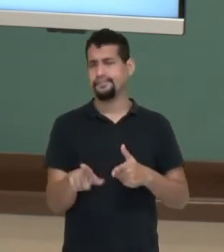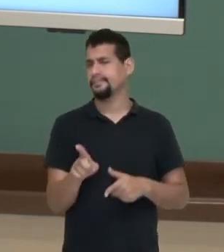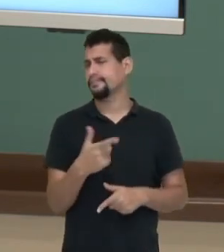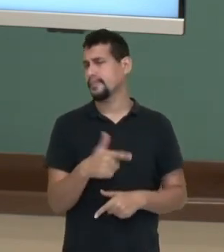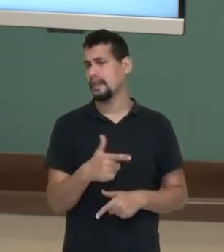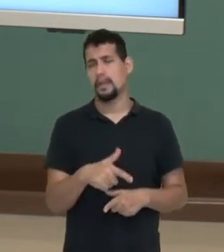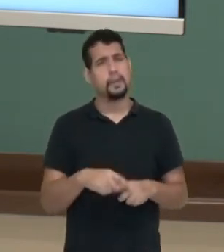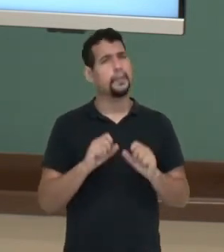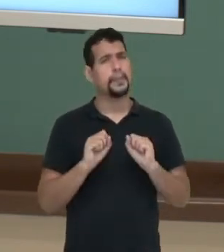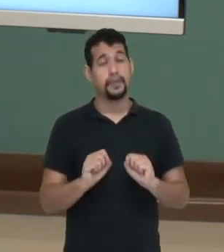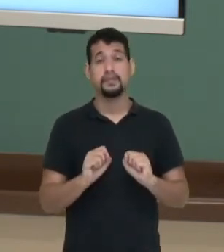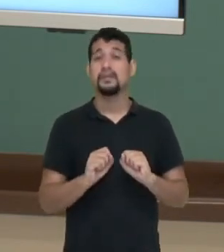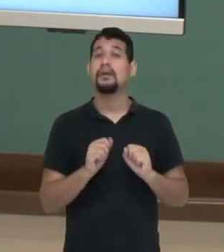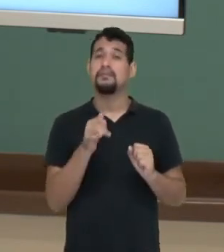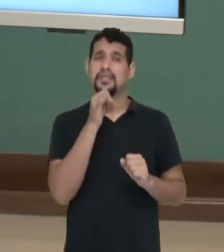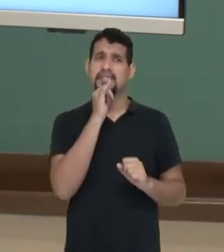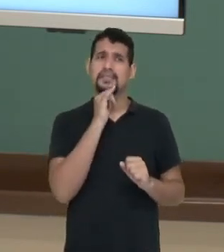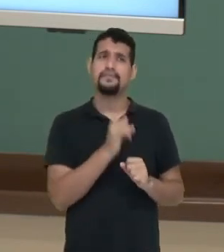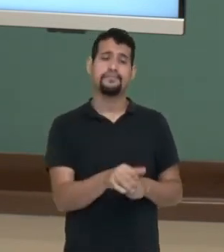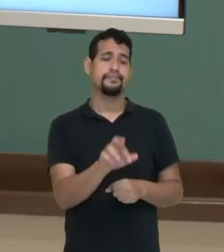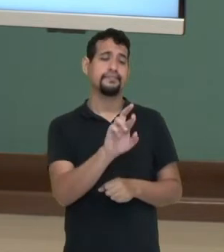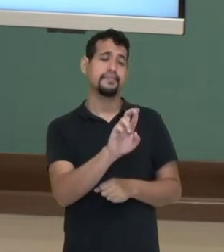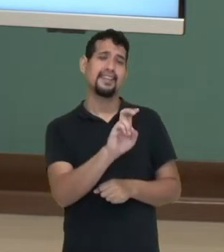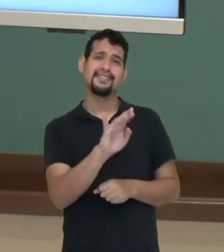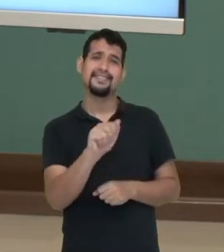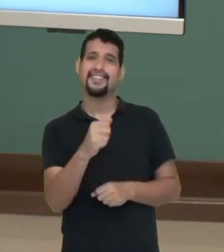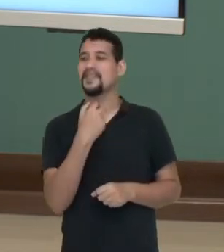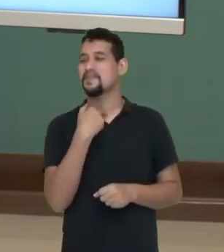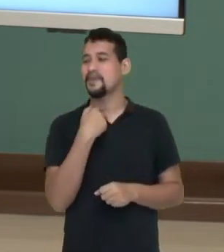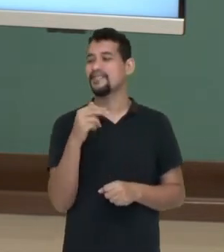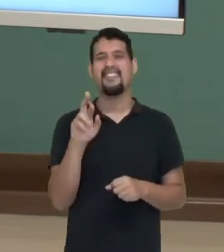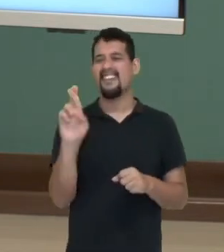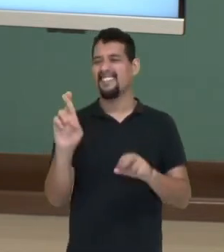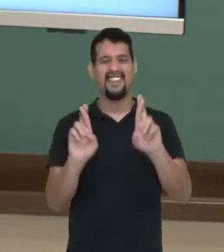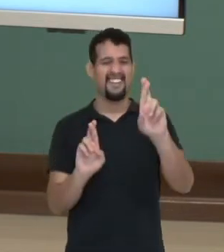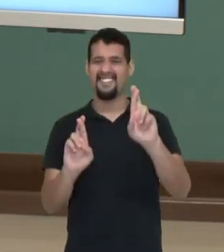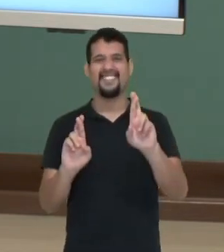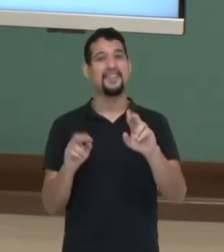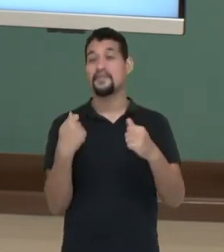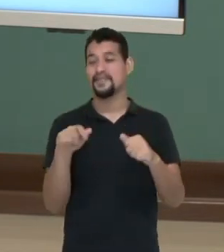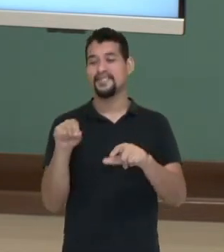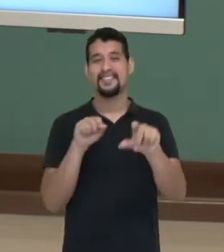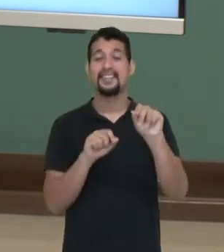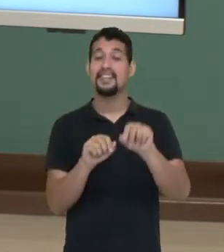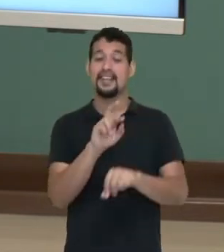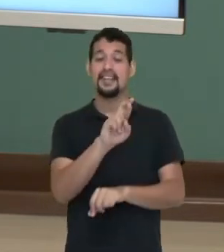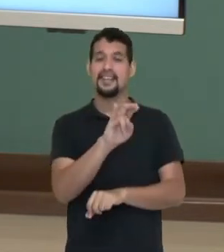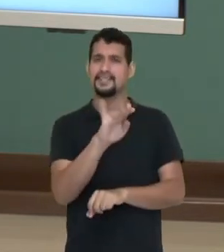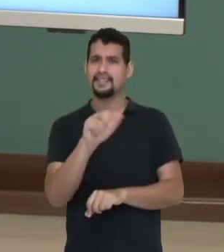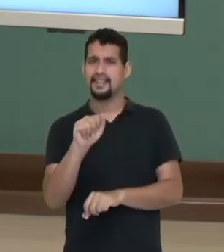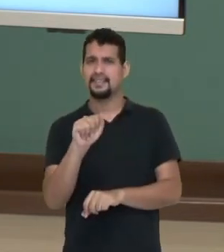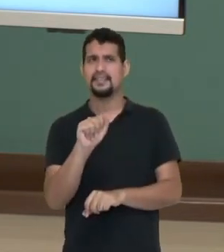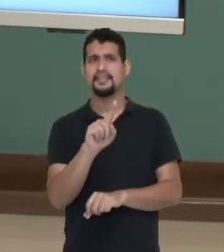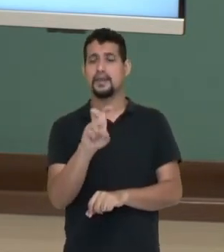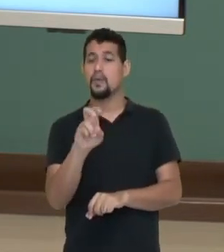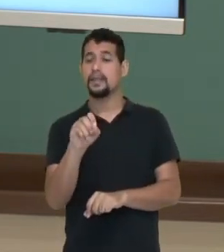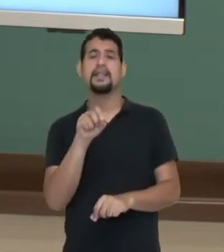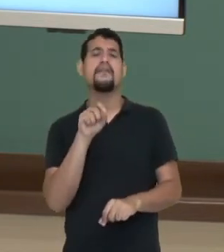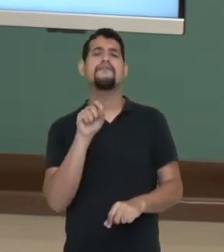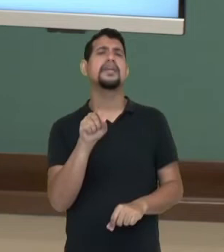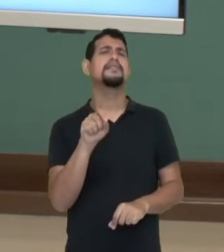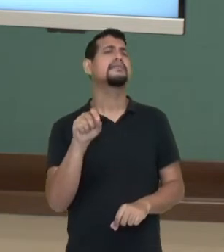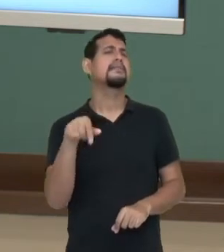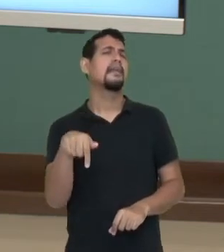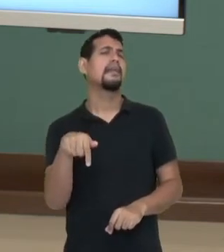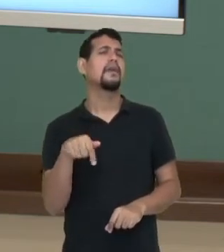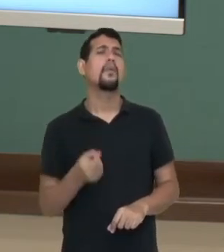Poderia colocar a receita. Bom, se colocar receita não dá para colocar relógio, né? Fica muito R aí. Então, receita igual a 150 vezes Q, por